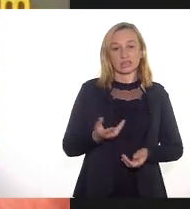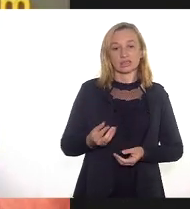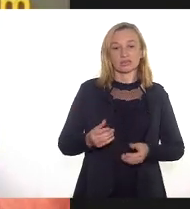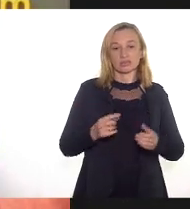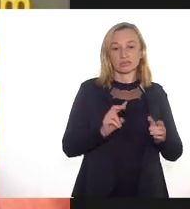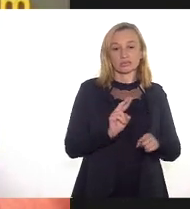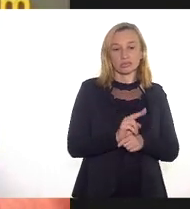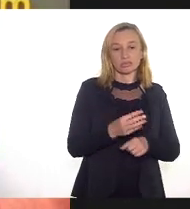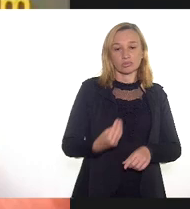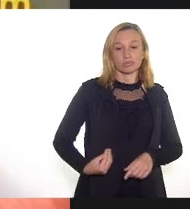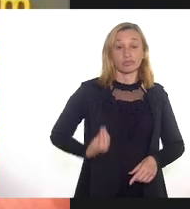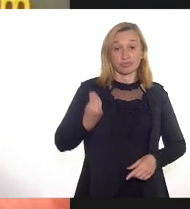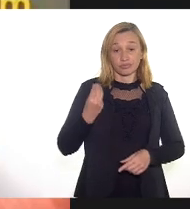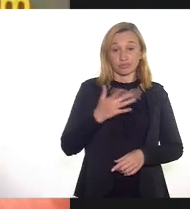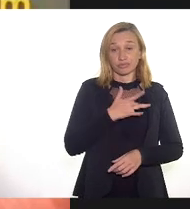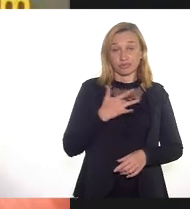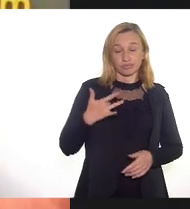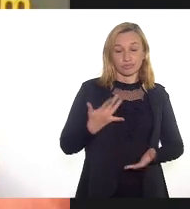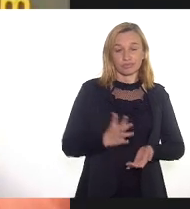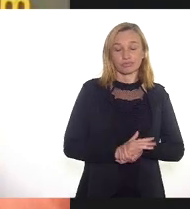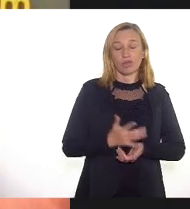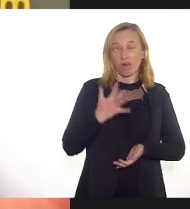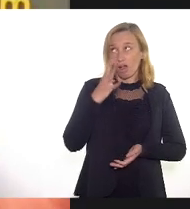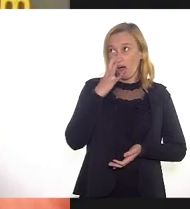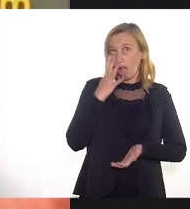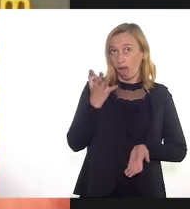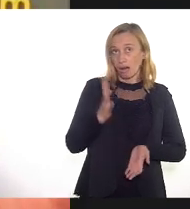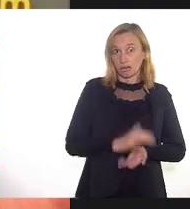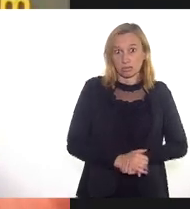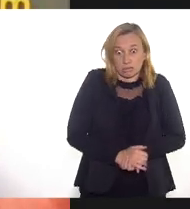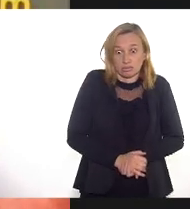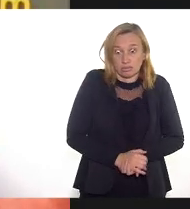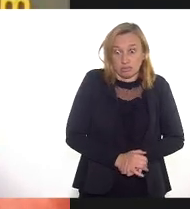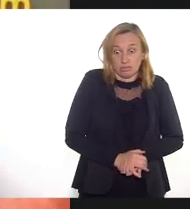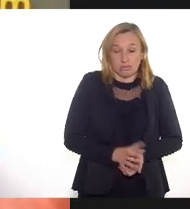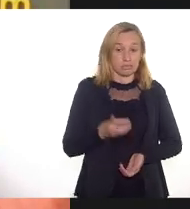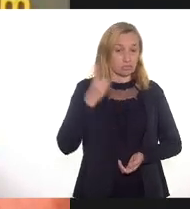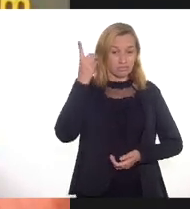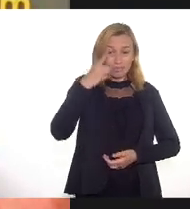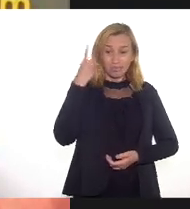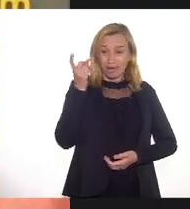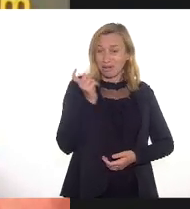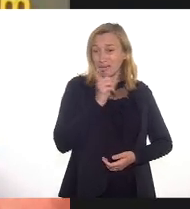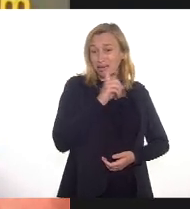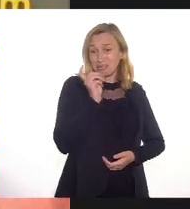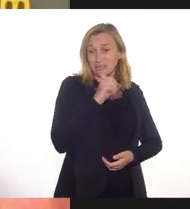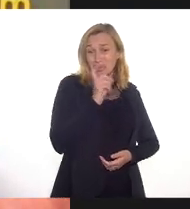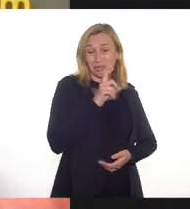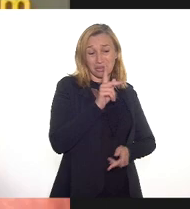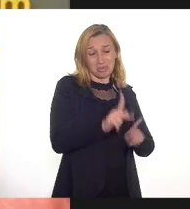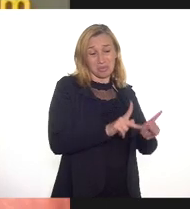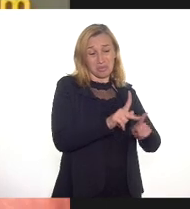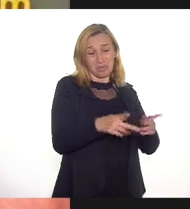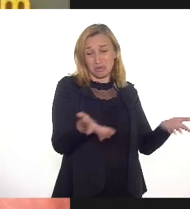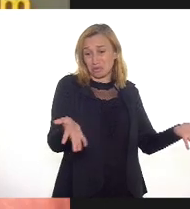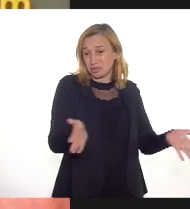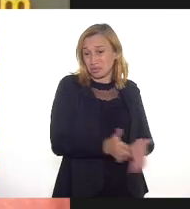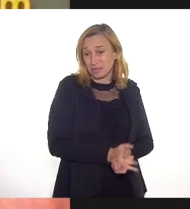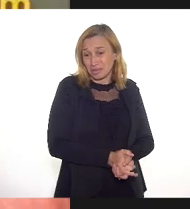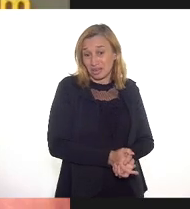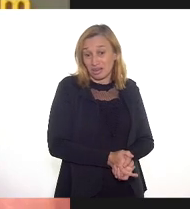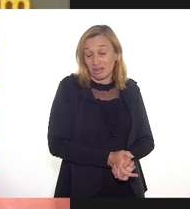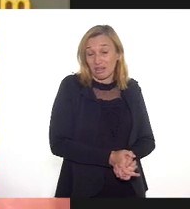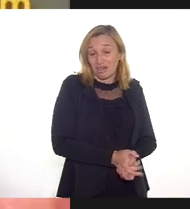vida. Então, eu fico abismada com deputados que mentem para a população, aqueles